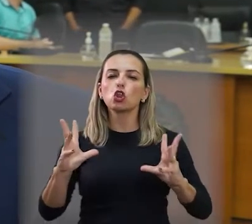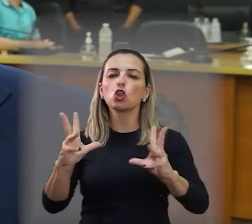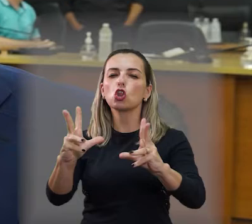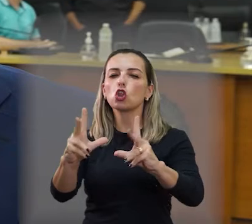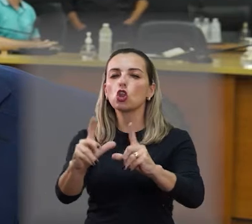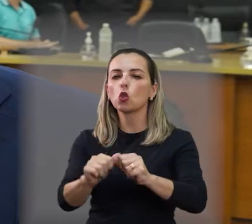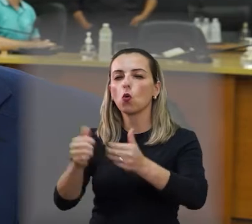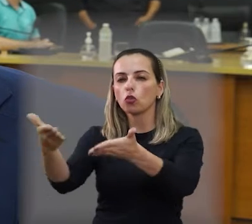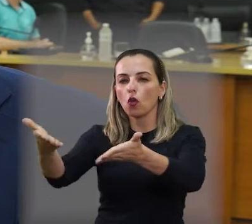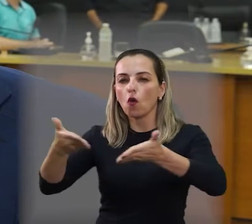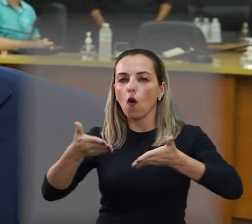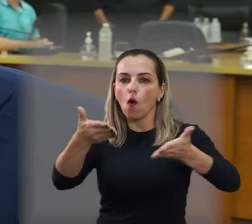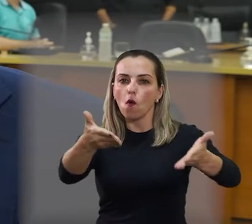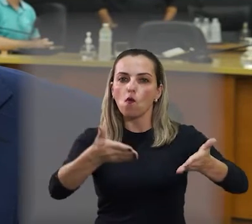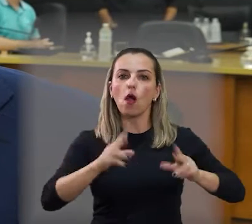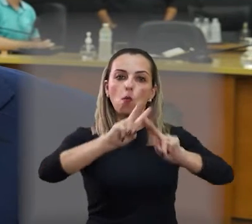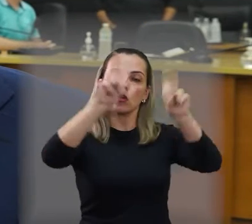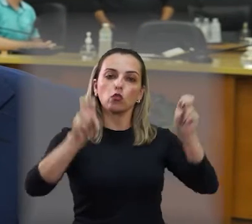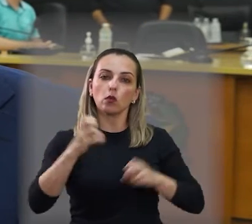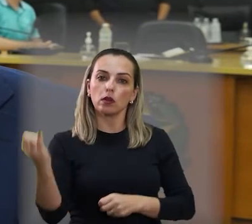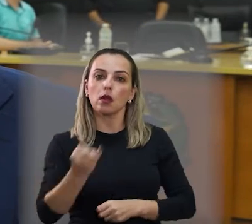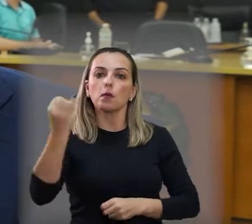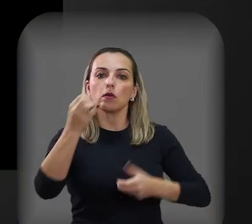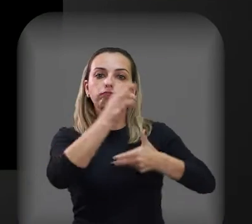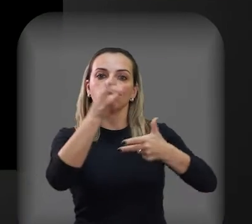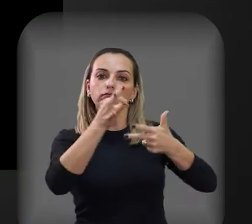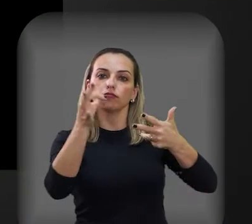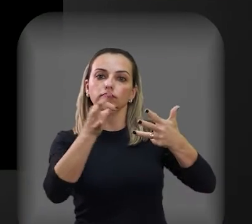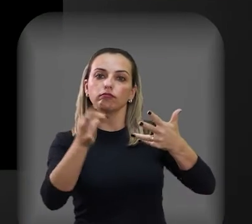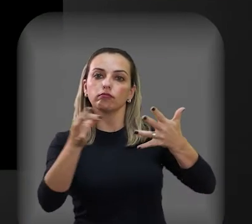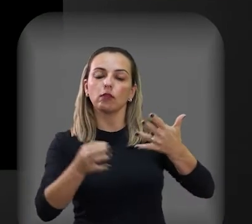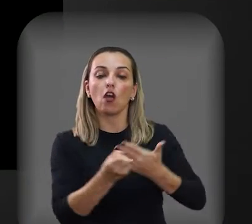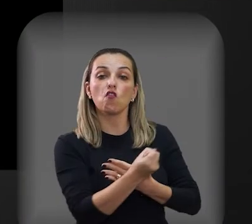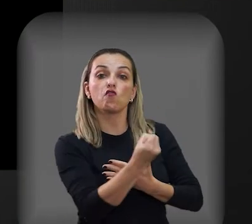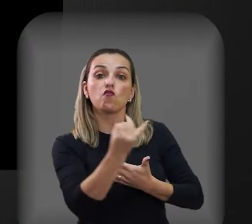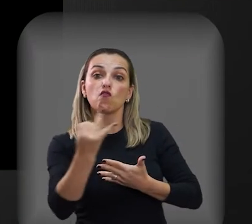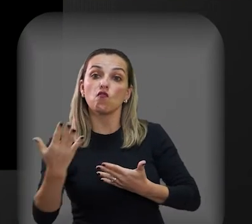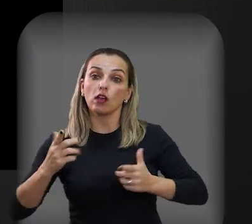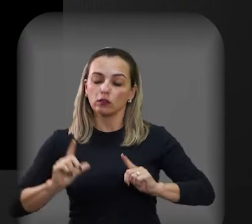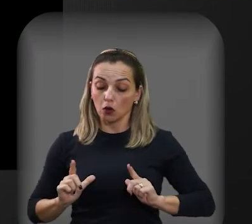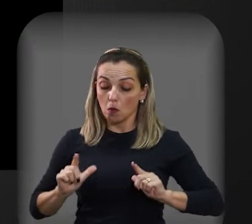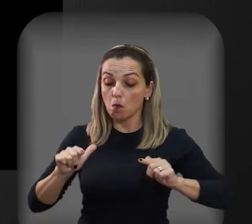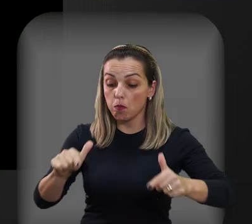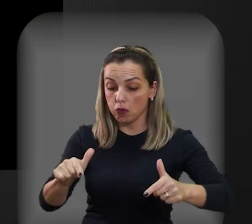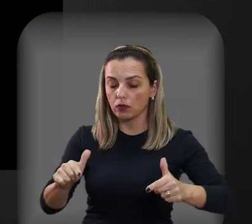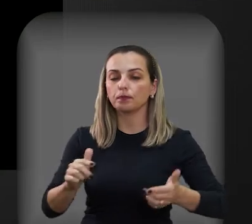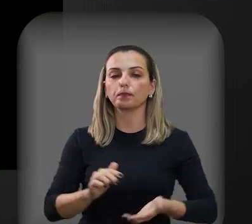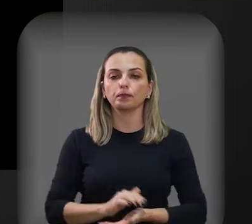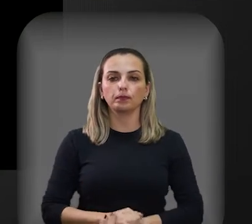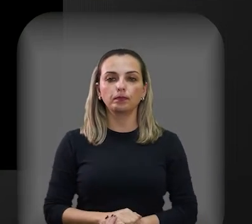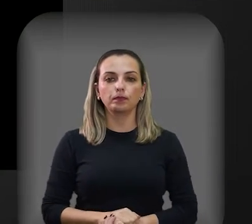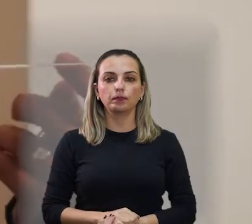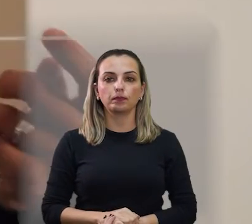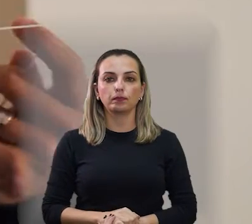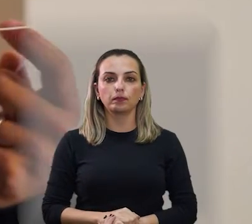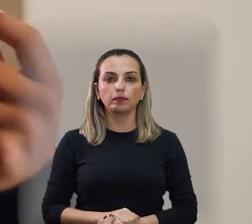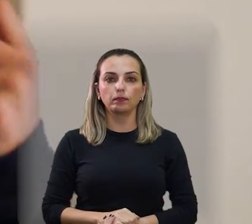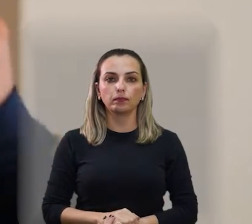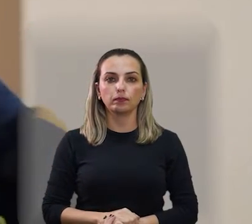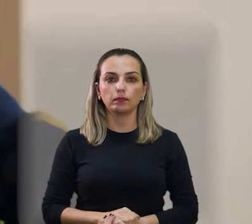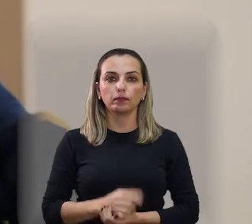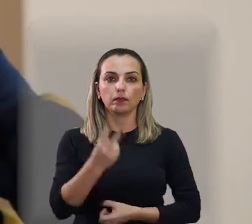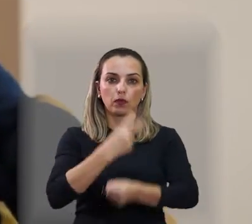mas como toda a sociedade e convidá-los a pensar sobre determinados temas e urgências do momento